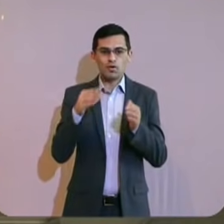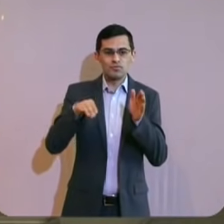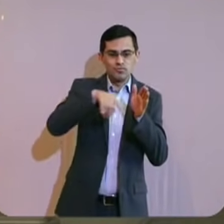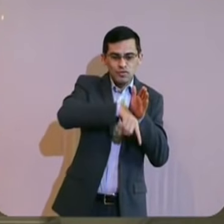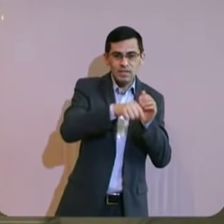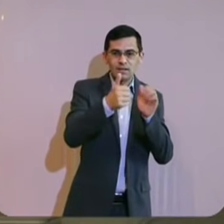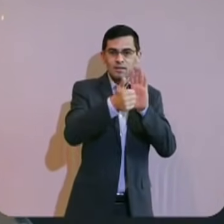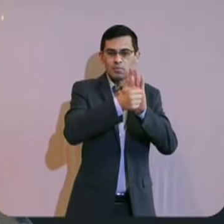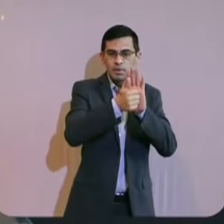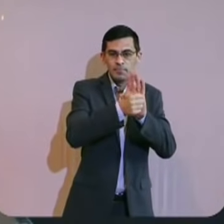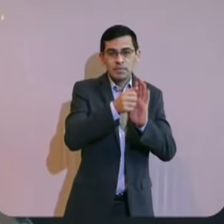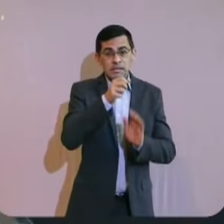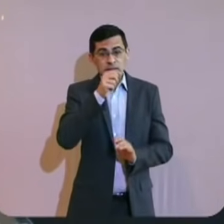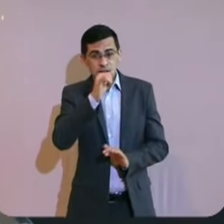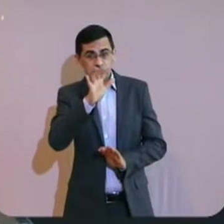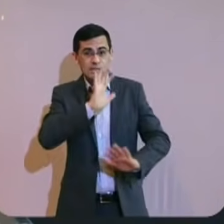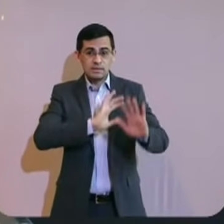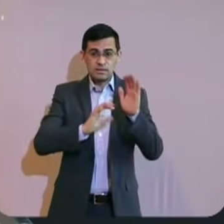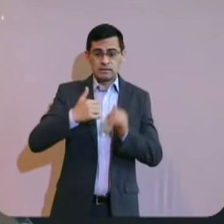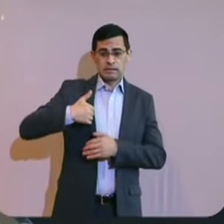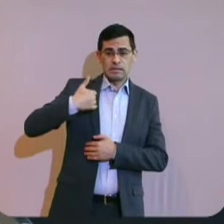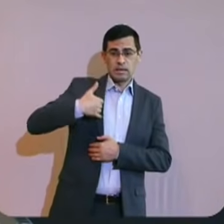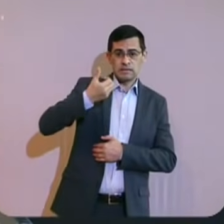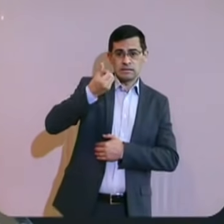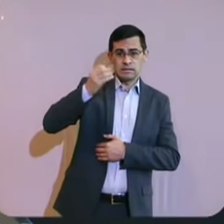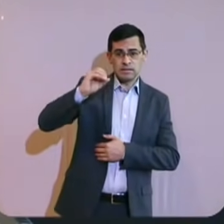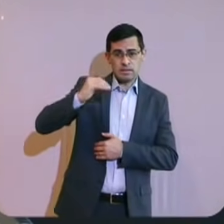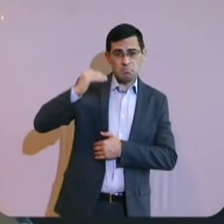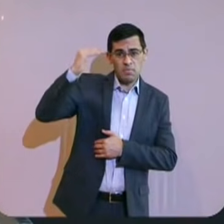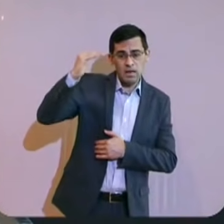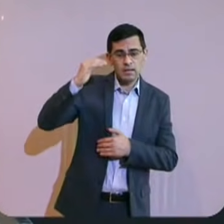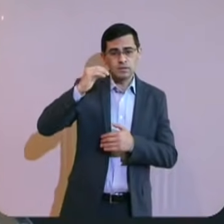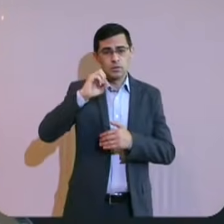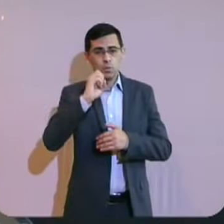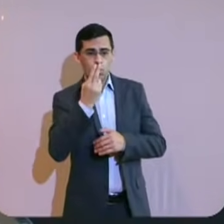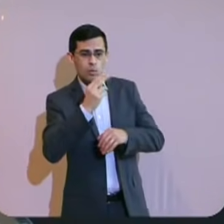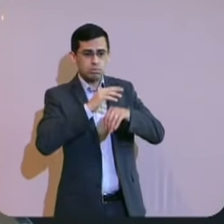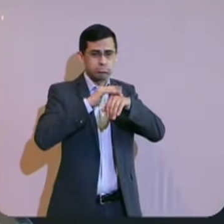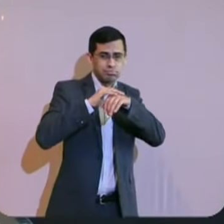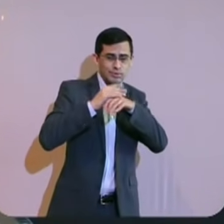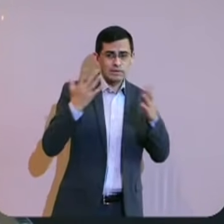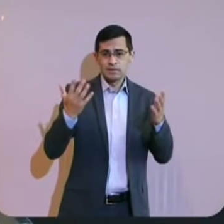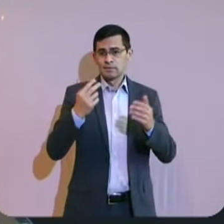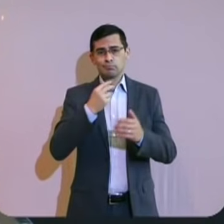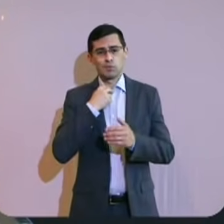estar. Se você está no grupo de risco, você não deve estar aqui. Eu acho que